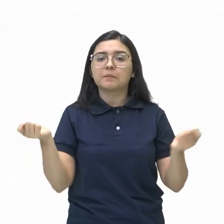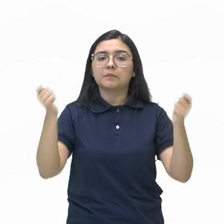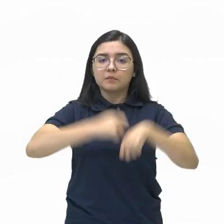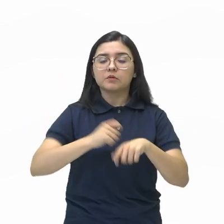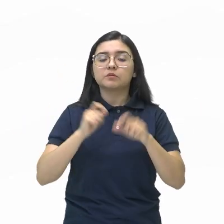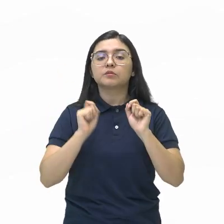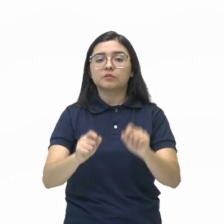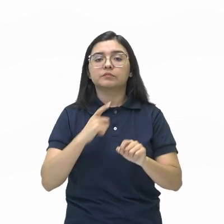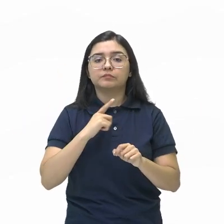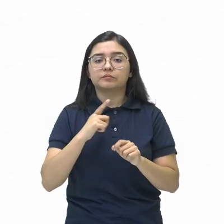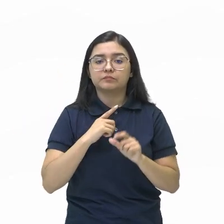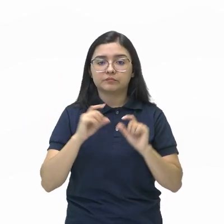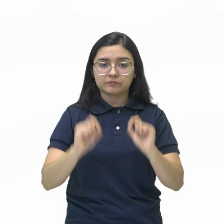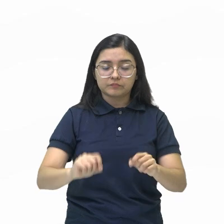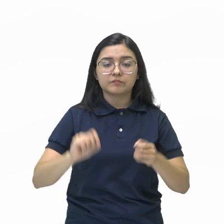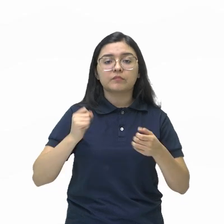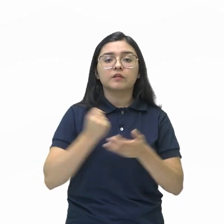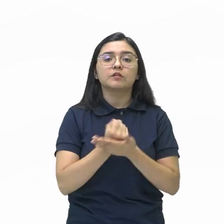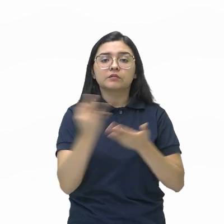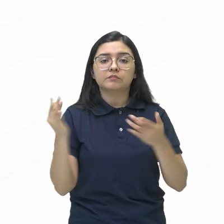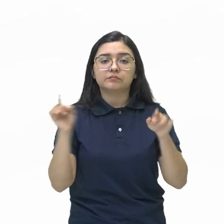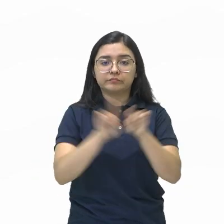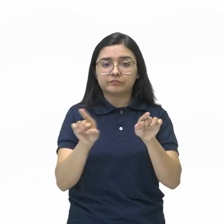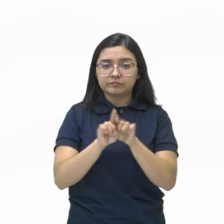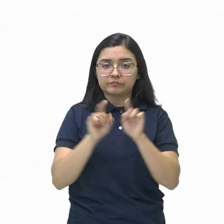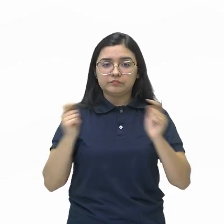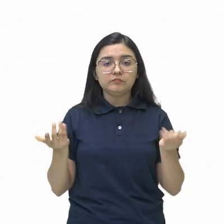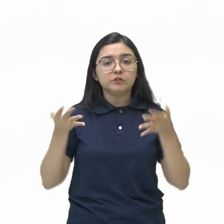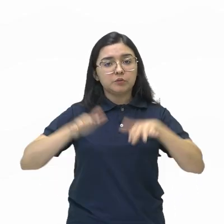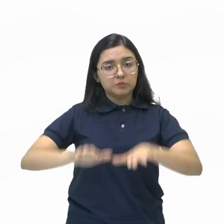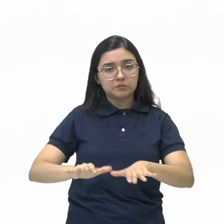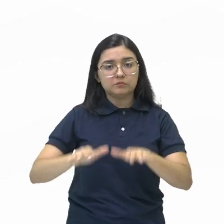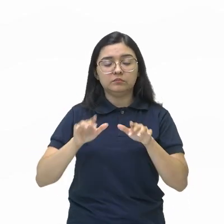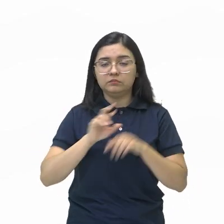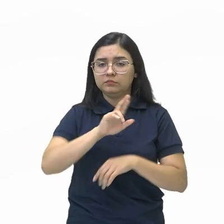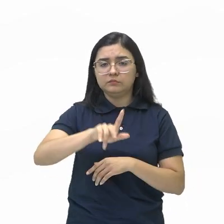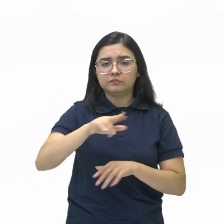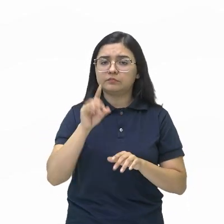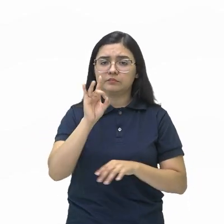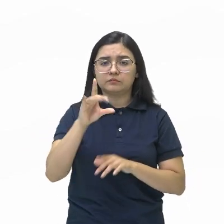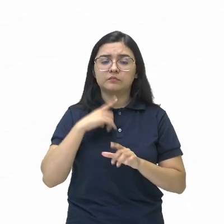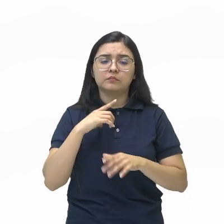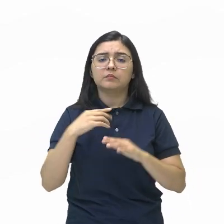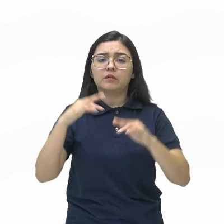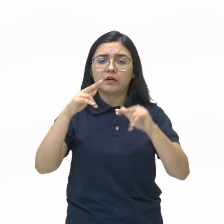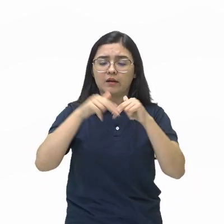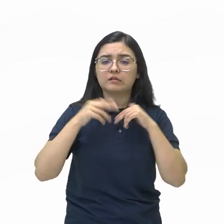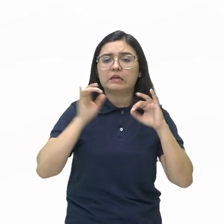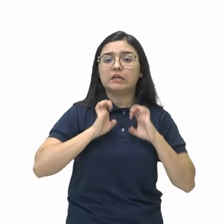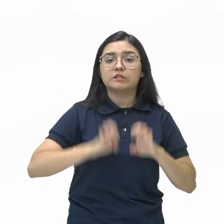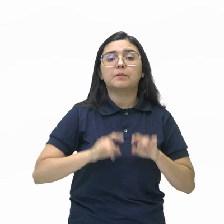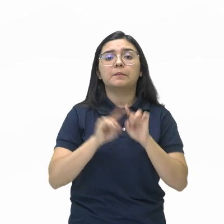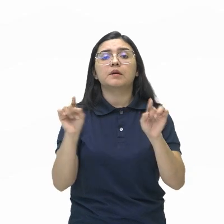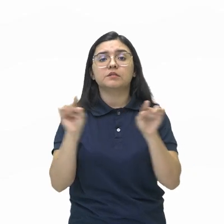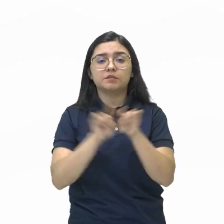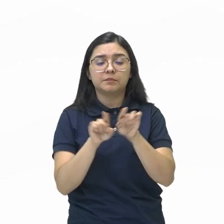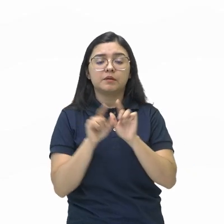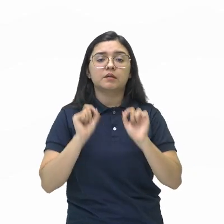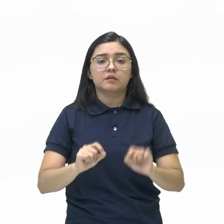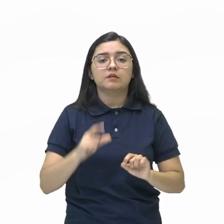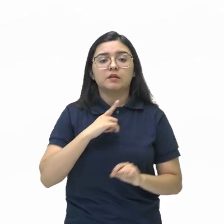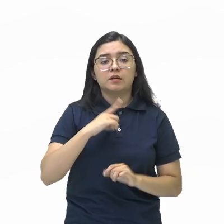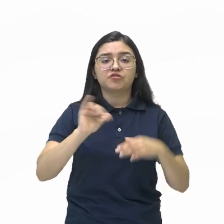promovam diversidade e inclusão, não apenas por questões éticas, mas também